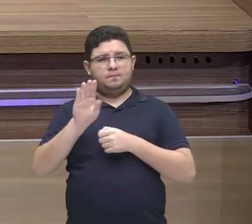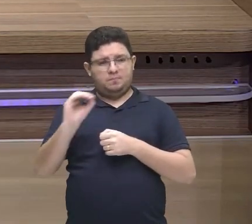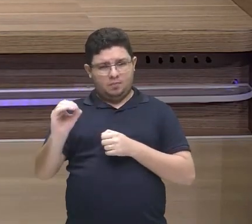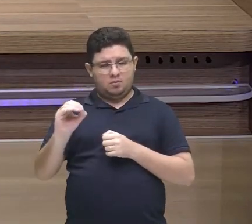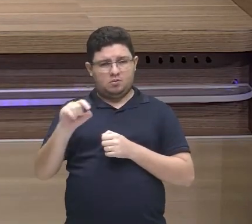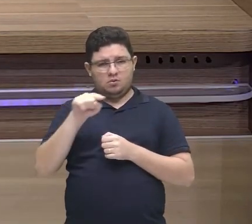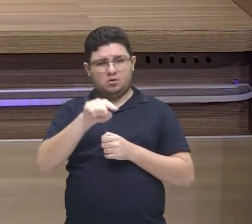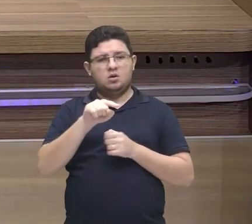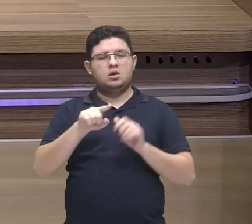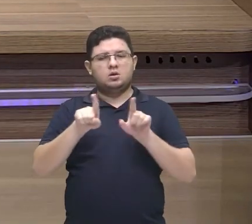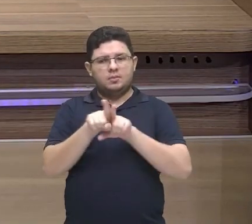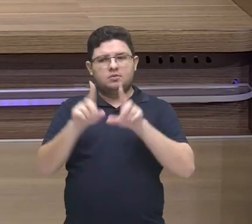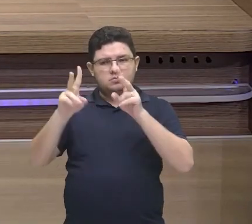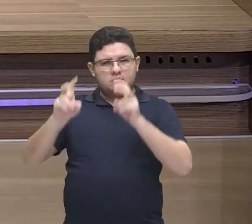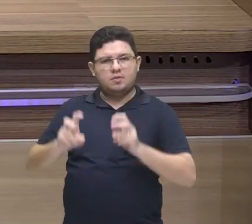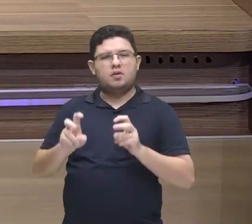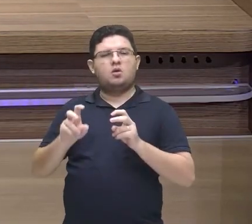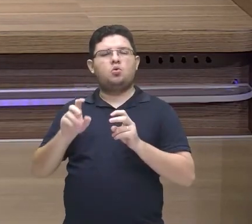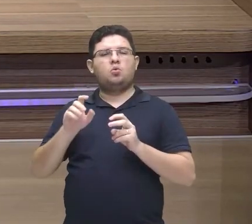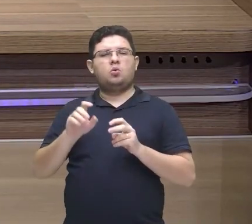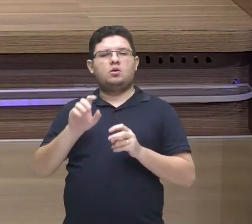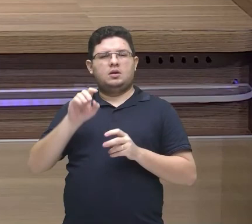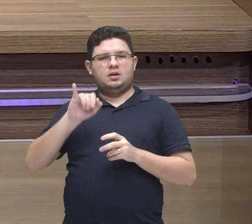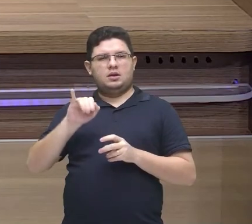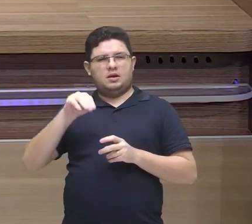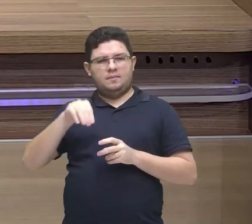o atendimento da criança, né, com um